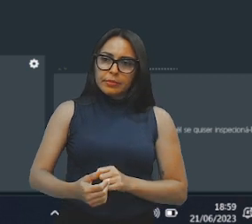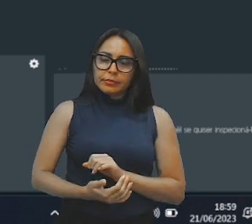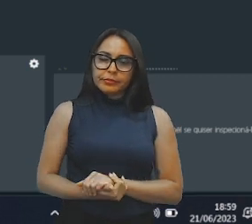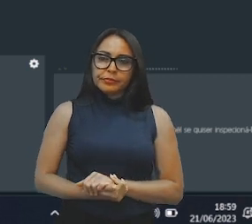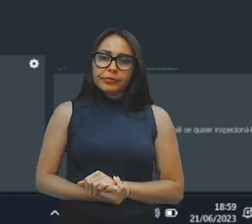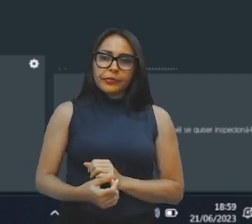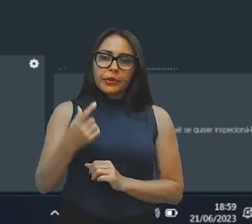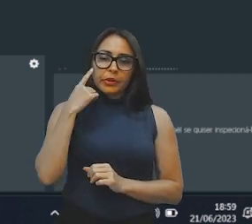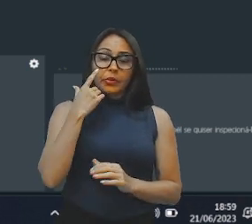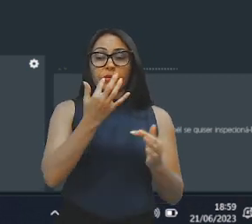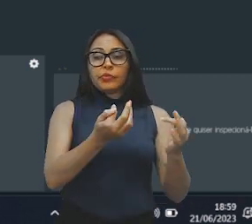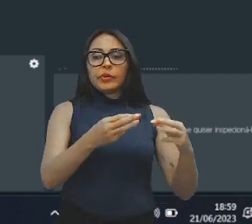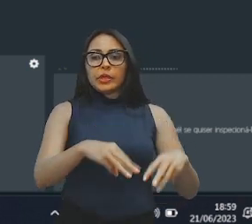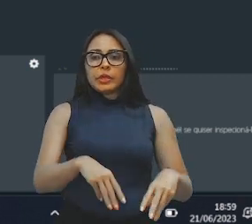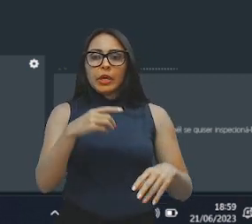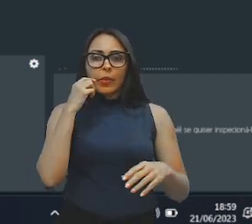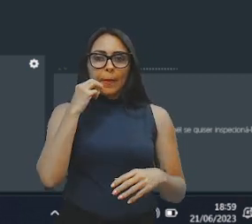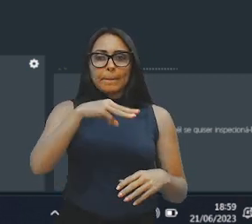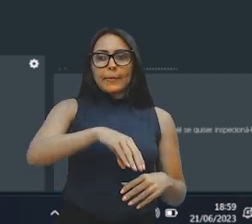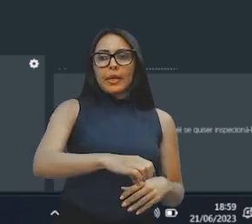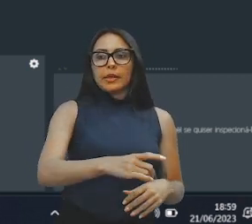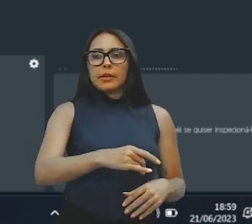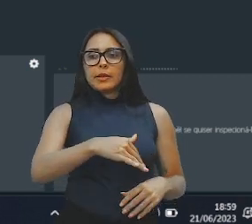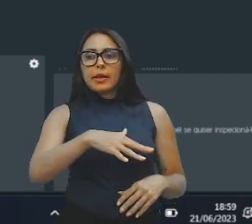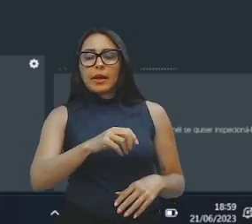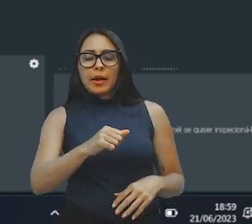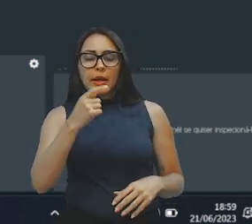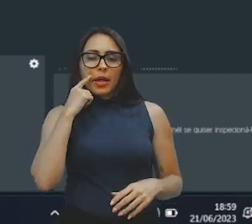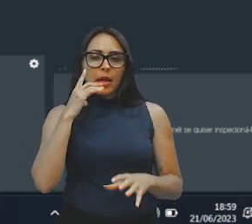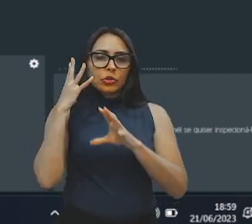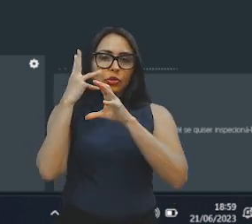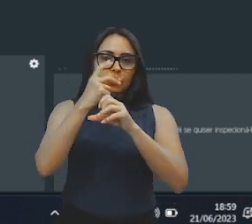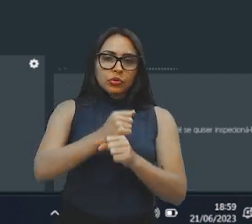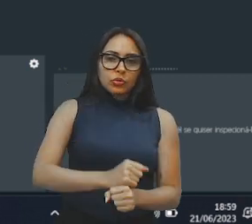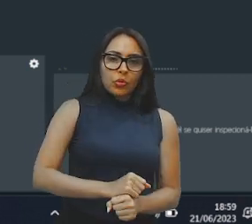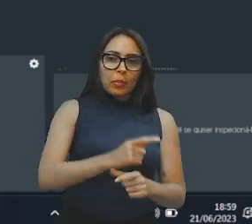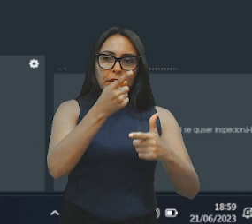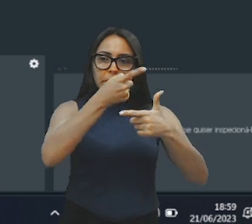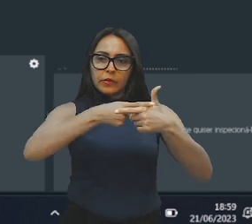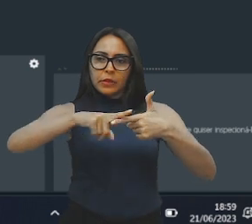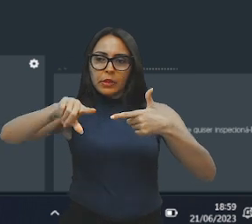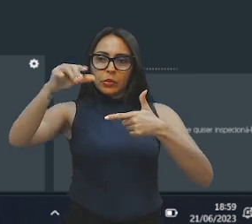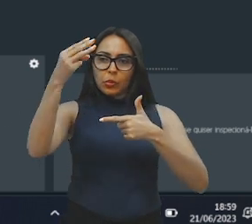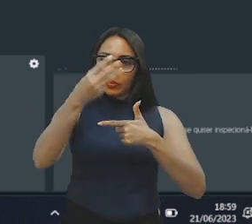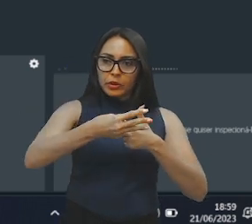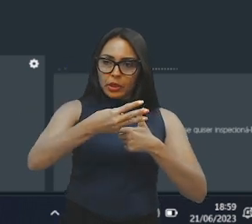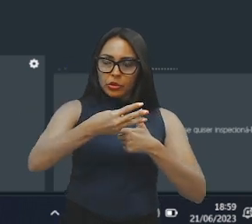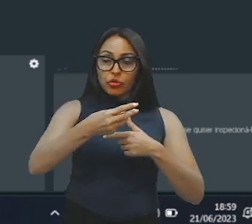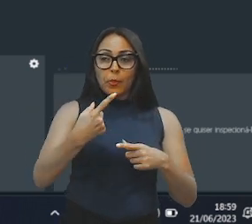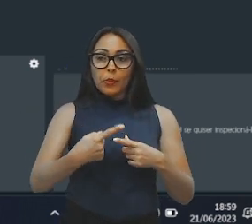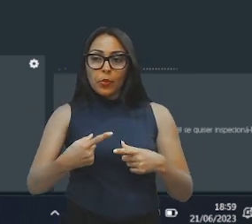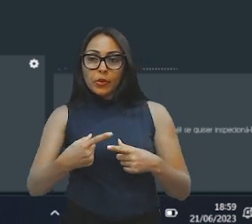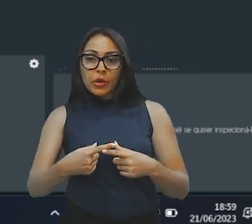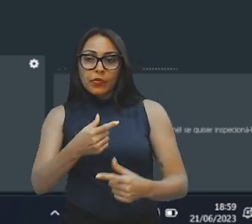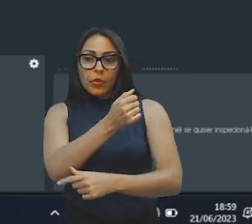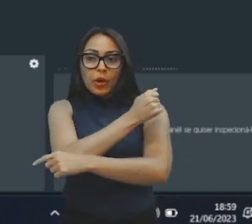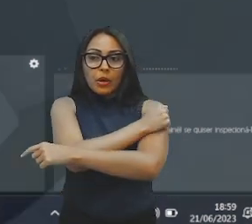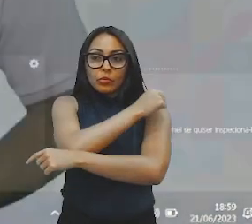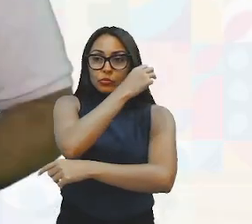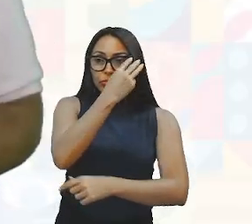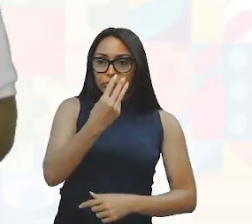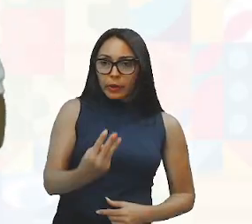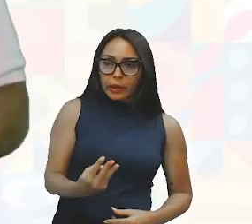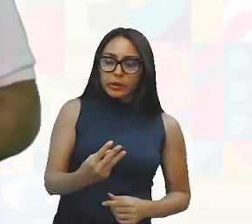média da idade é soma dividido por 3, porque foram 3 alunos. Vocês podem ver o exemplo aí